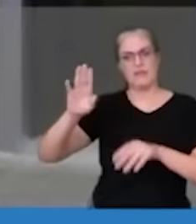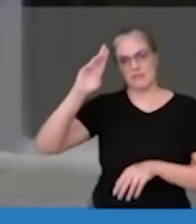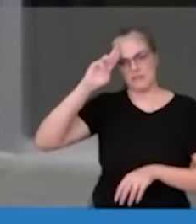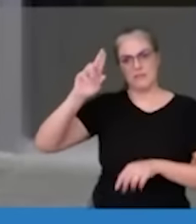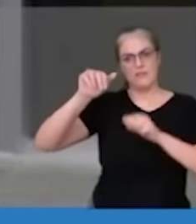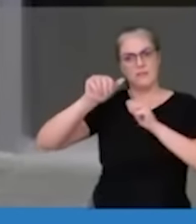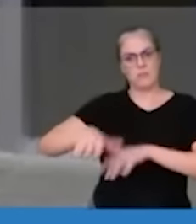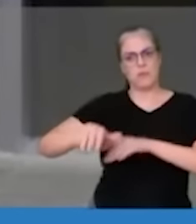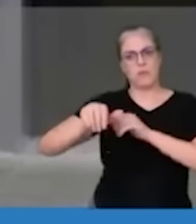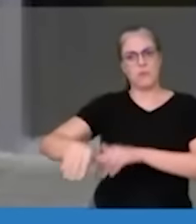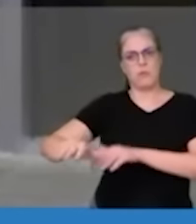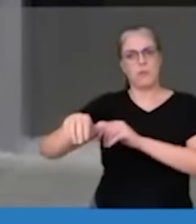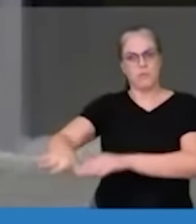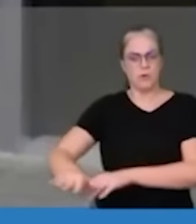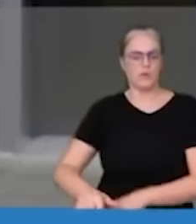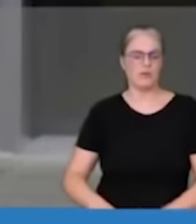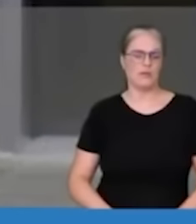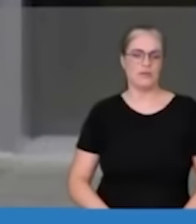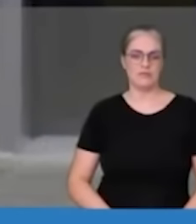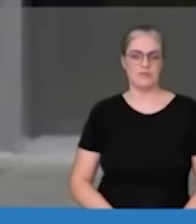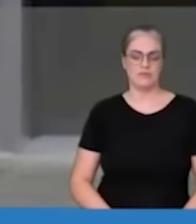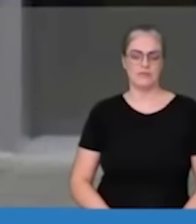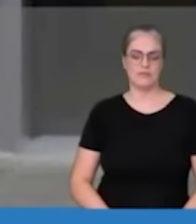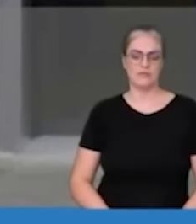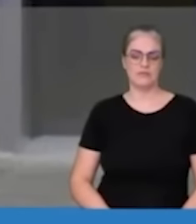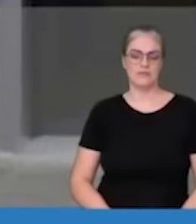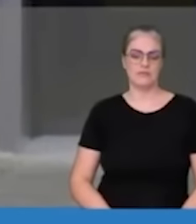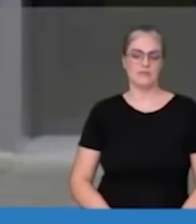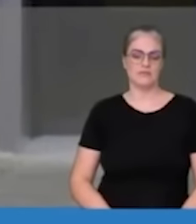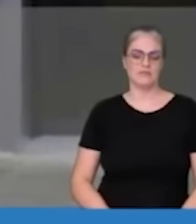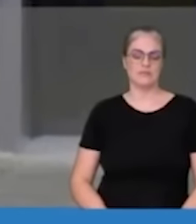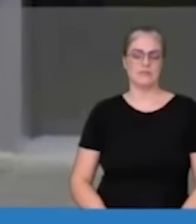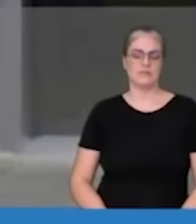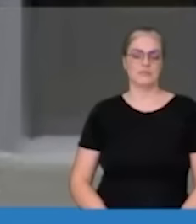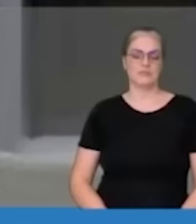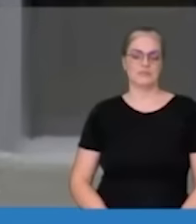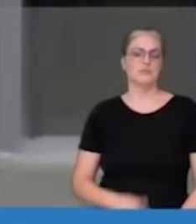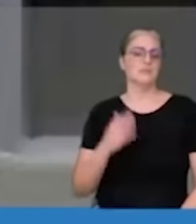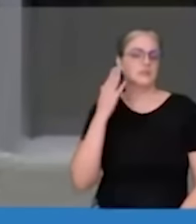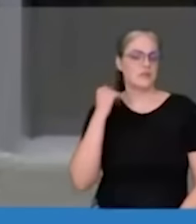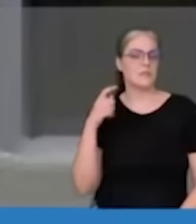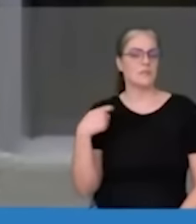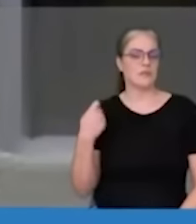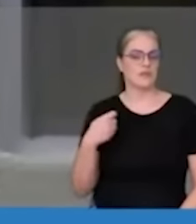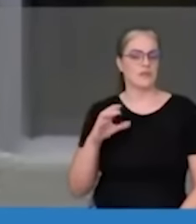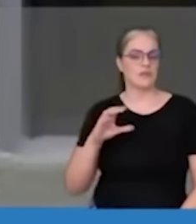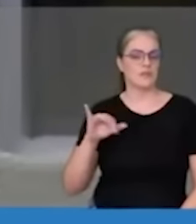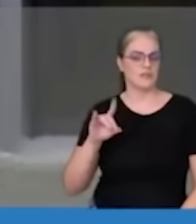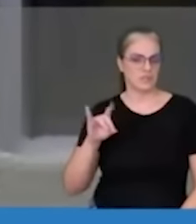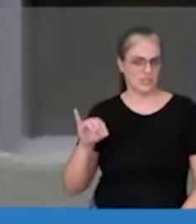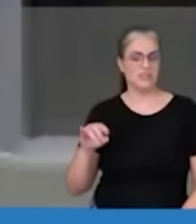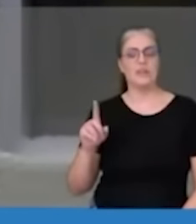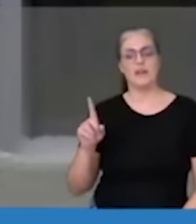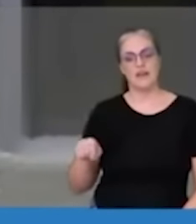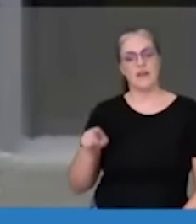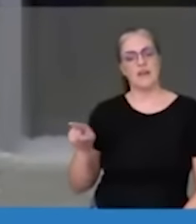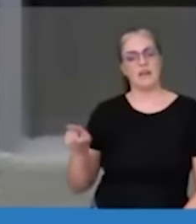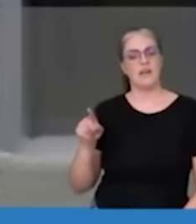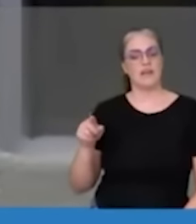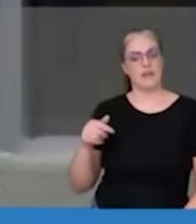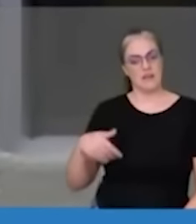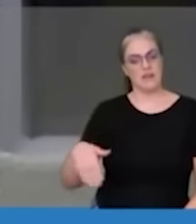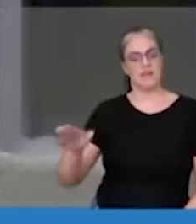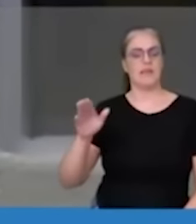massacrar. Esse é o Kid Preto. O Cid, sabe quem ele é? ele é o cara que ia ser o comandante do